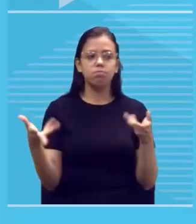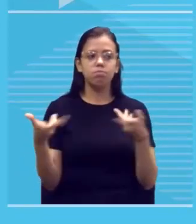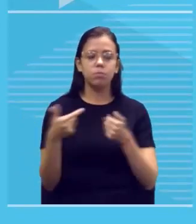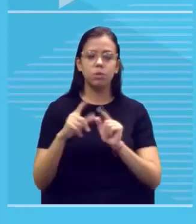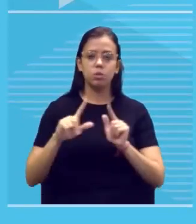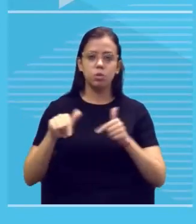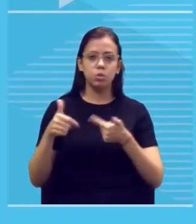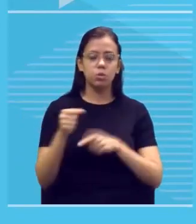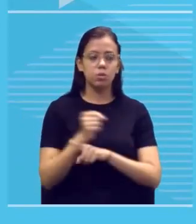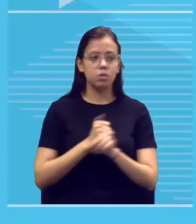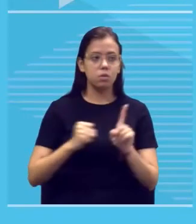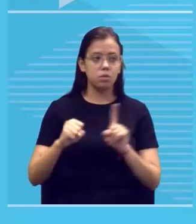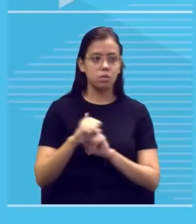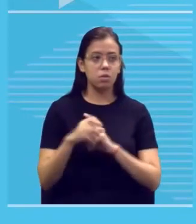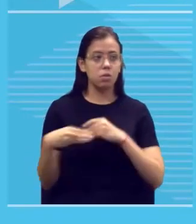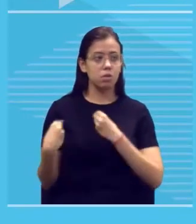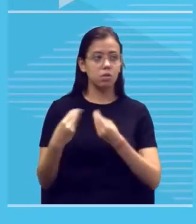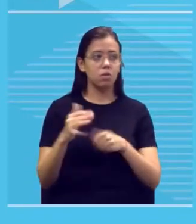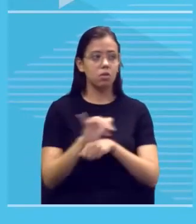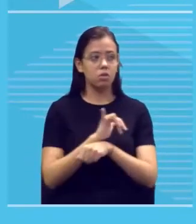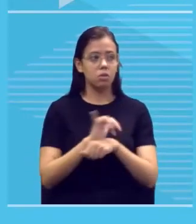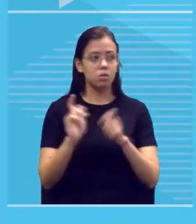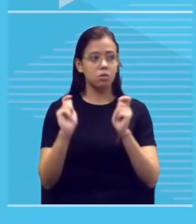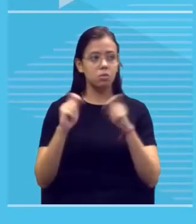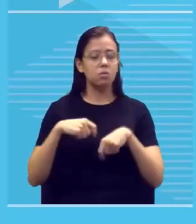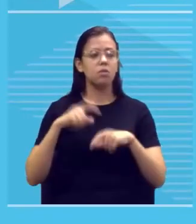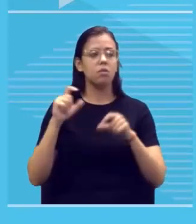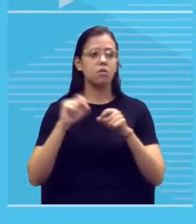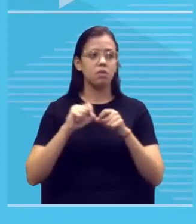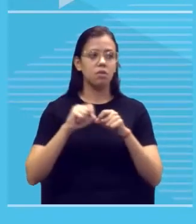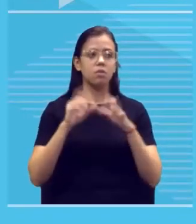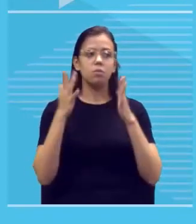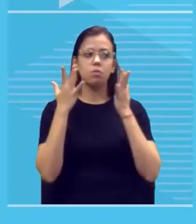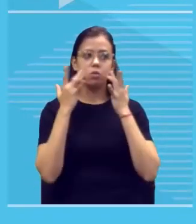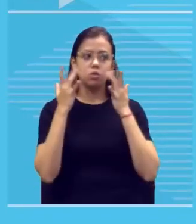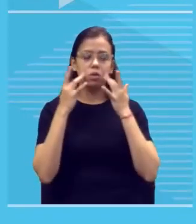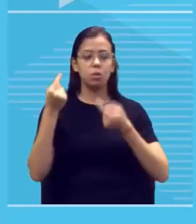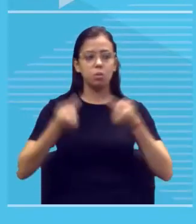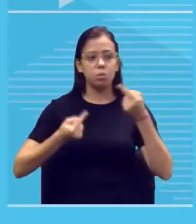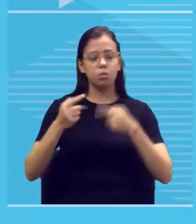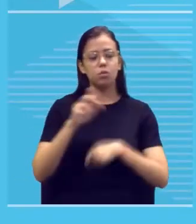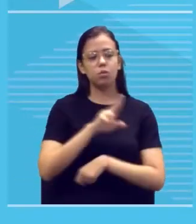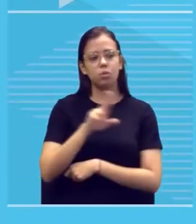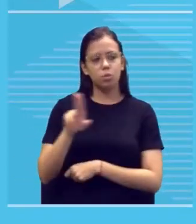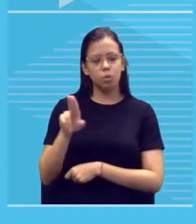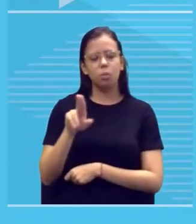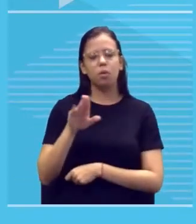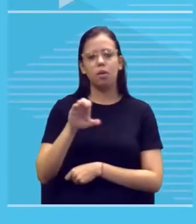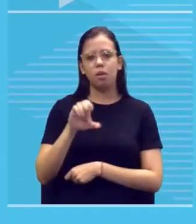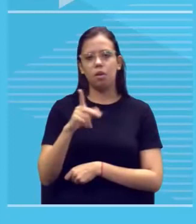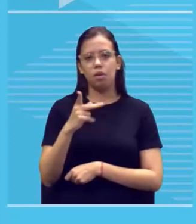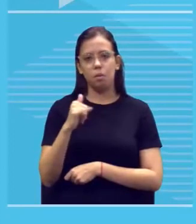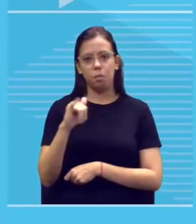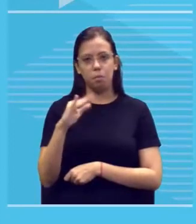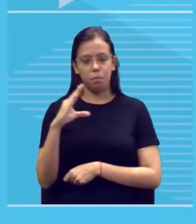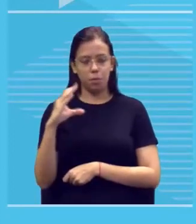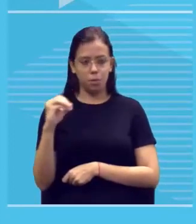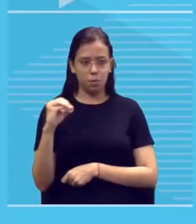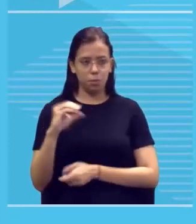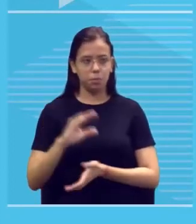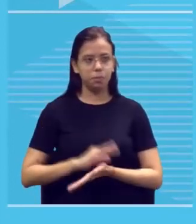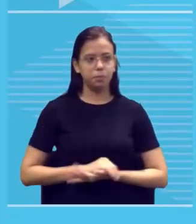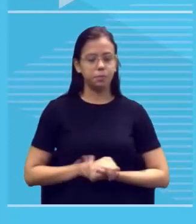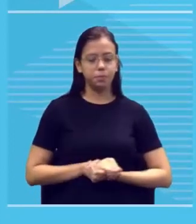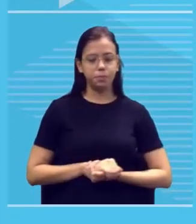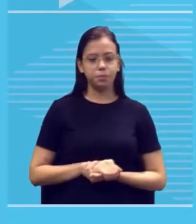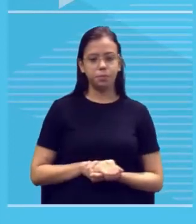de luta social fornecendo meios para a realização do teatro político né denominado como Teatro